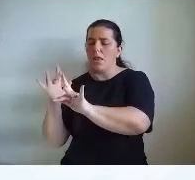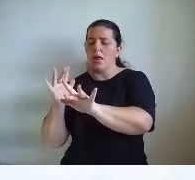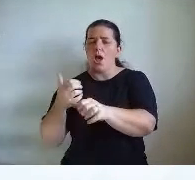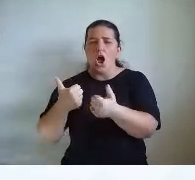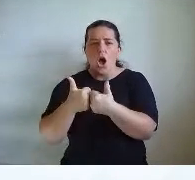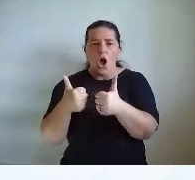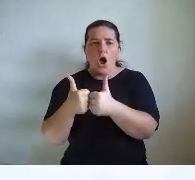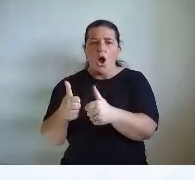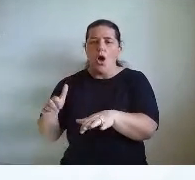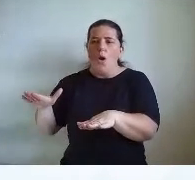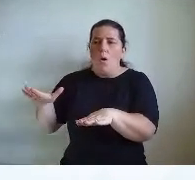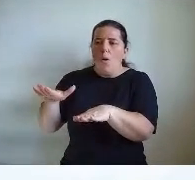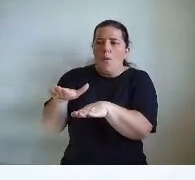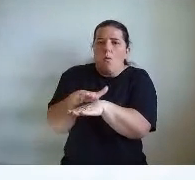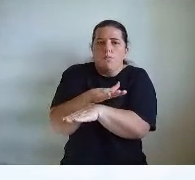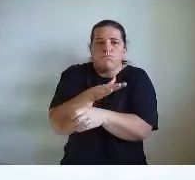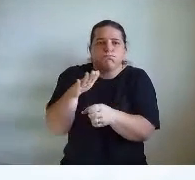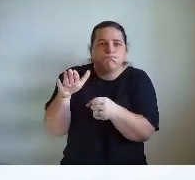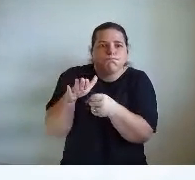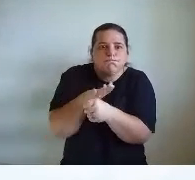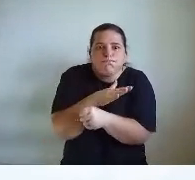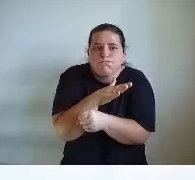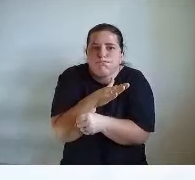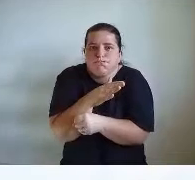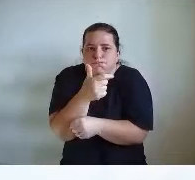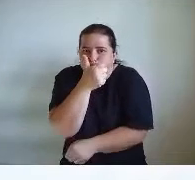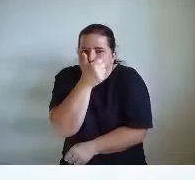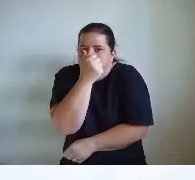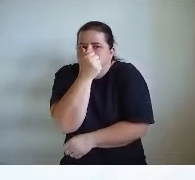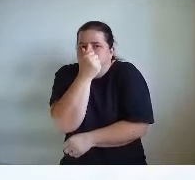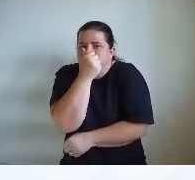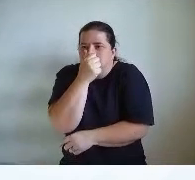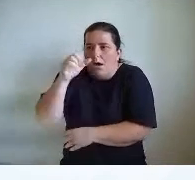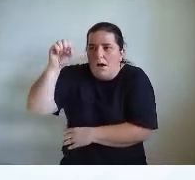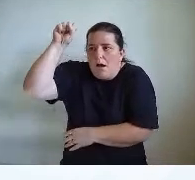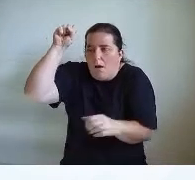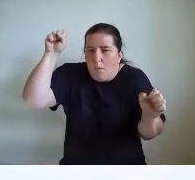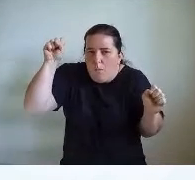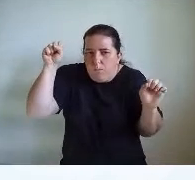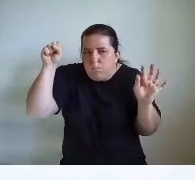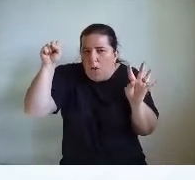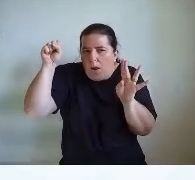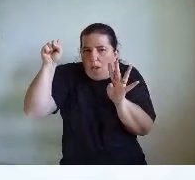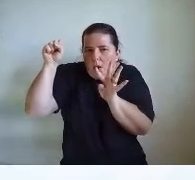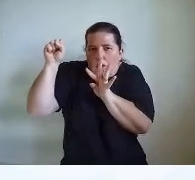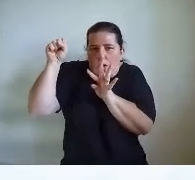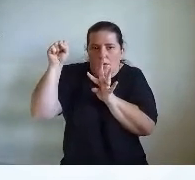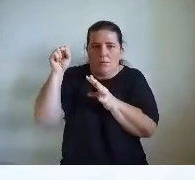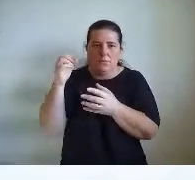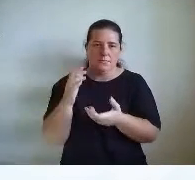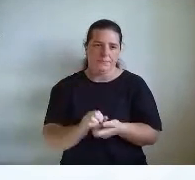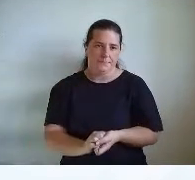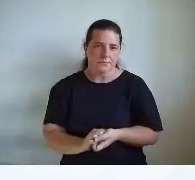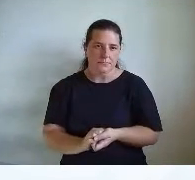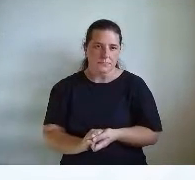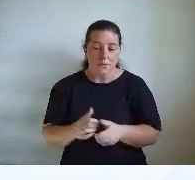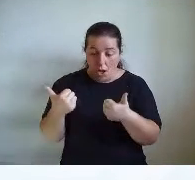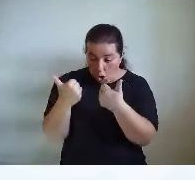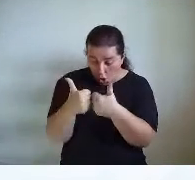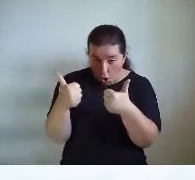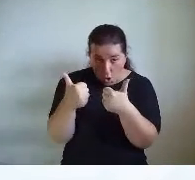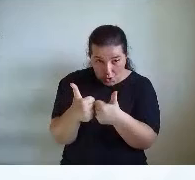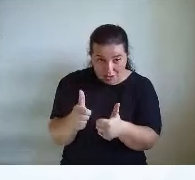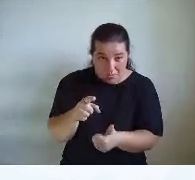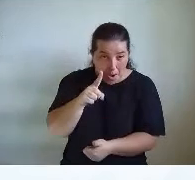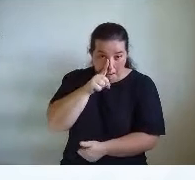sem nenhum distanciamento social. Então, não venham me dizer que o transporte público não oferece risco de